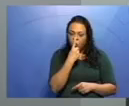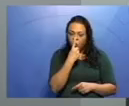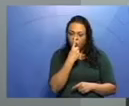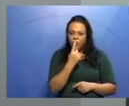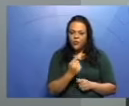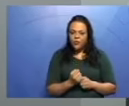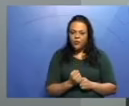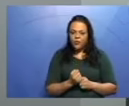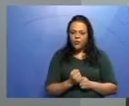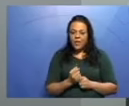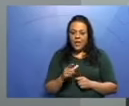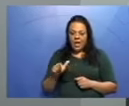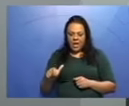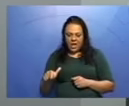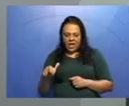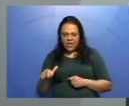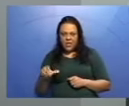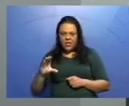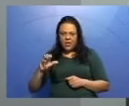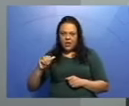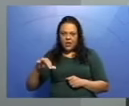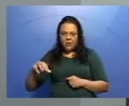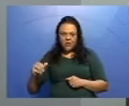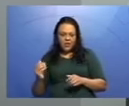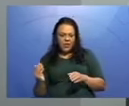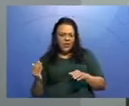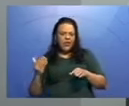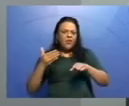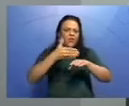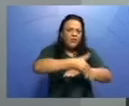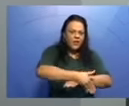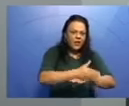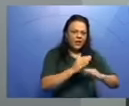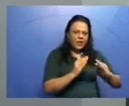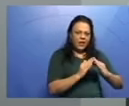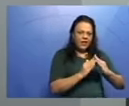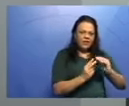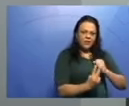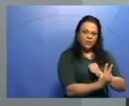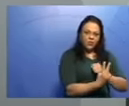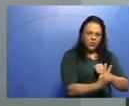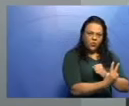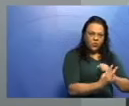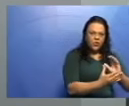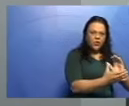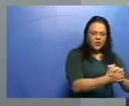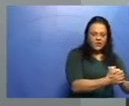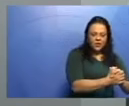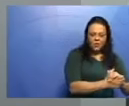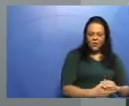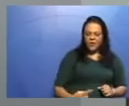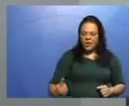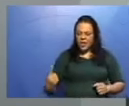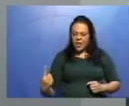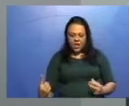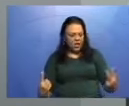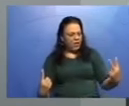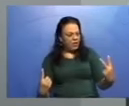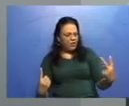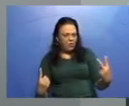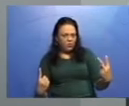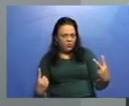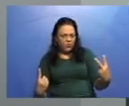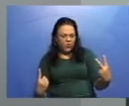Camilo começa a frequentar a casa do casal, de Vilela e de Rita, se tornam muito amigos, muito íntimos,